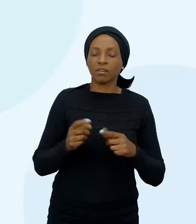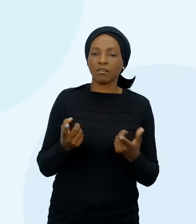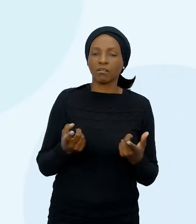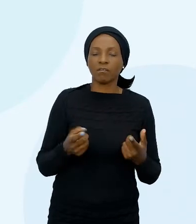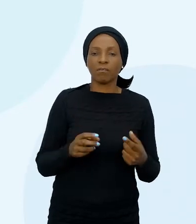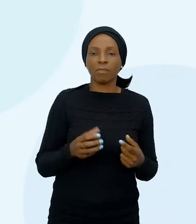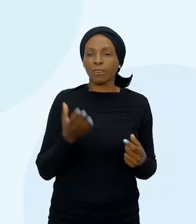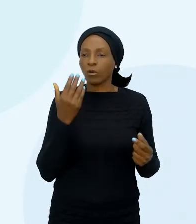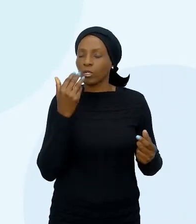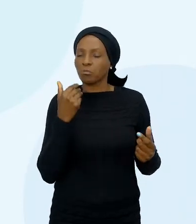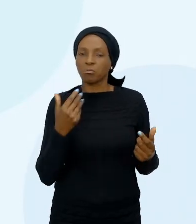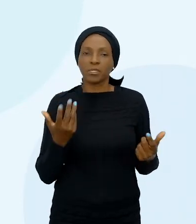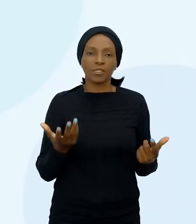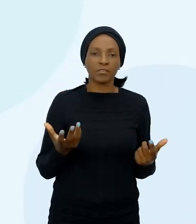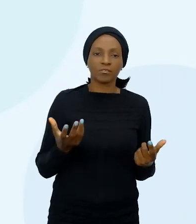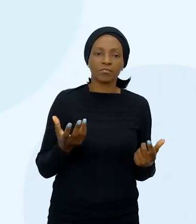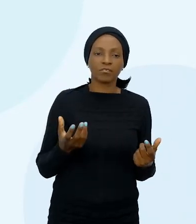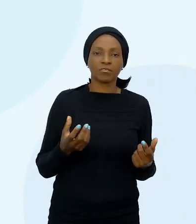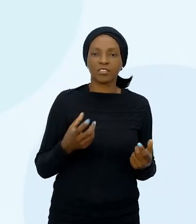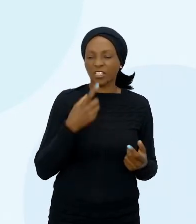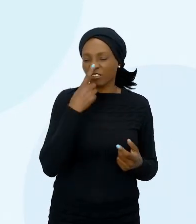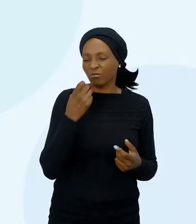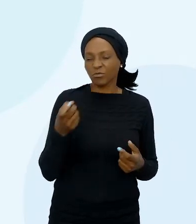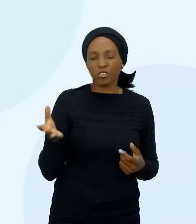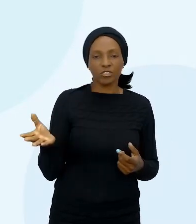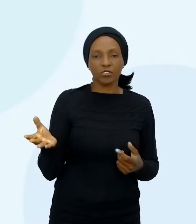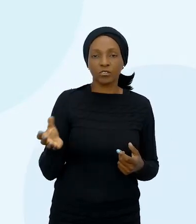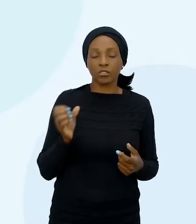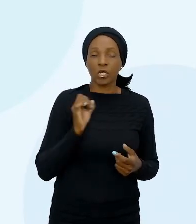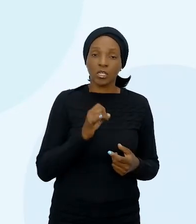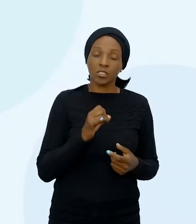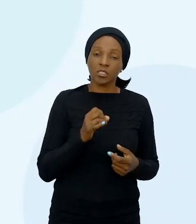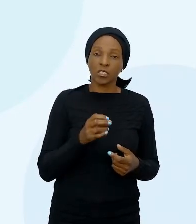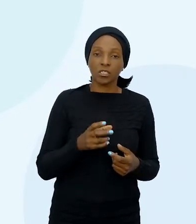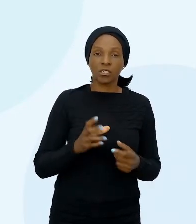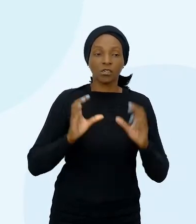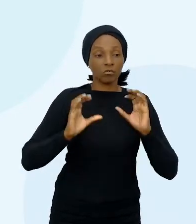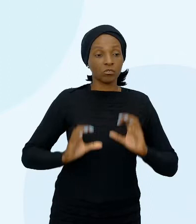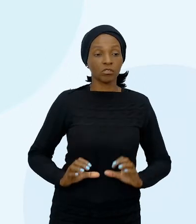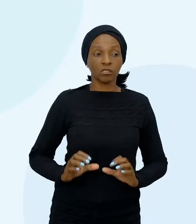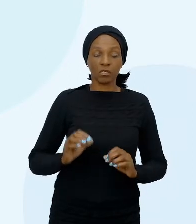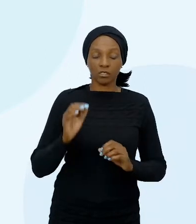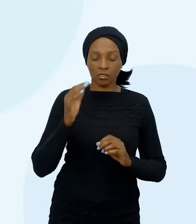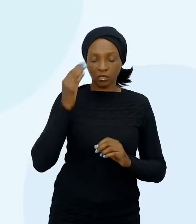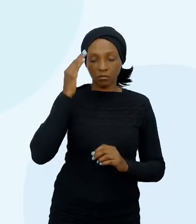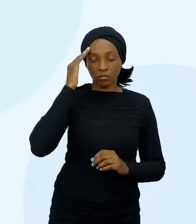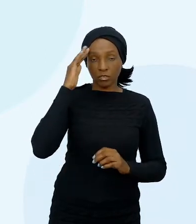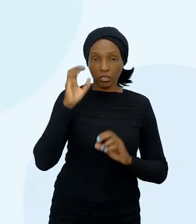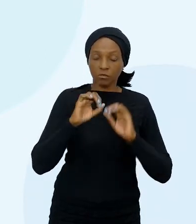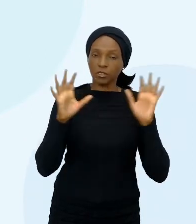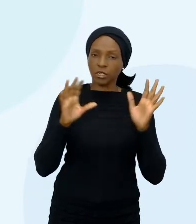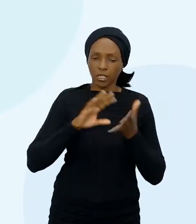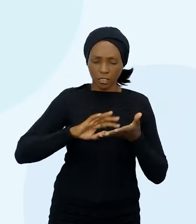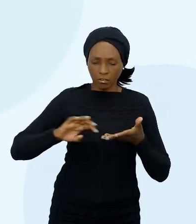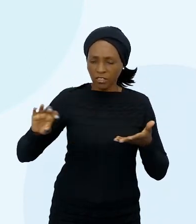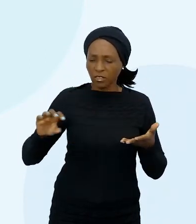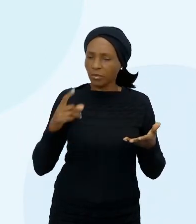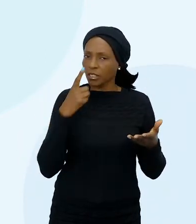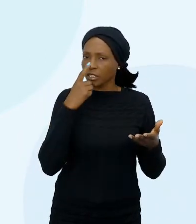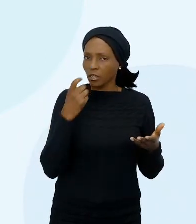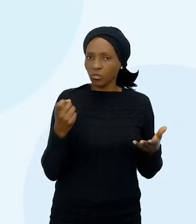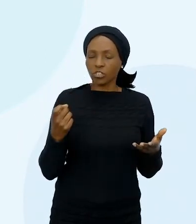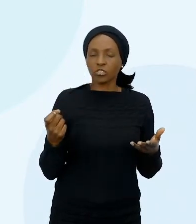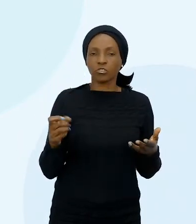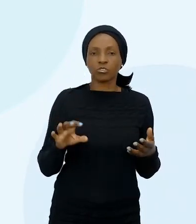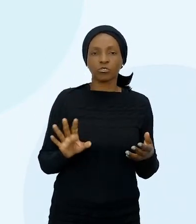produto, né? E descarta. Se ele for um consumidor, né, um cidadão consciente, ele vai separar ali o lixo, o